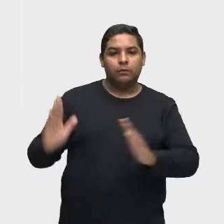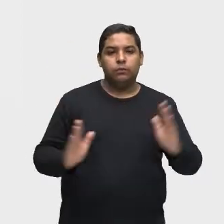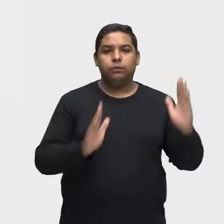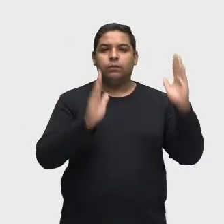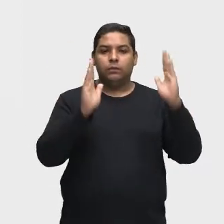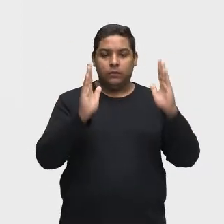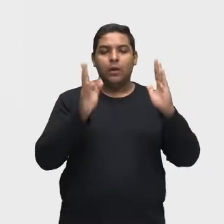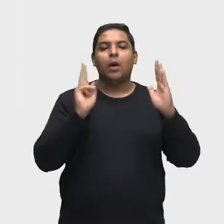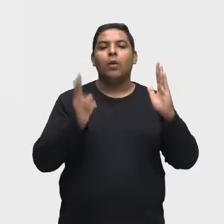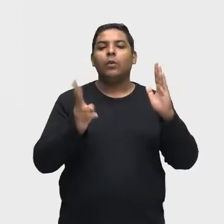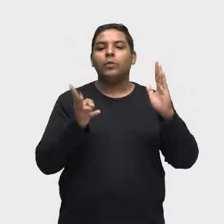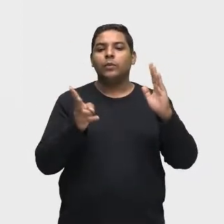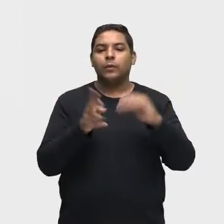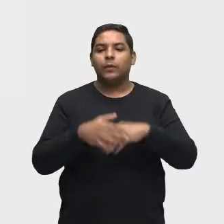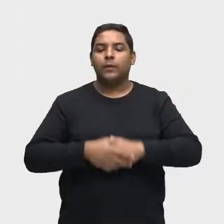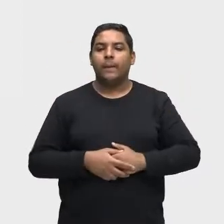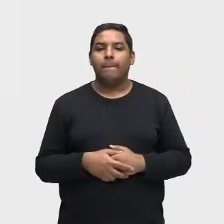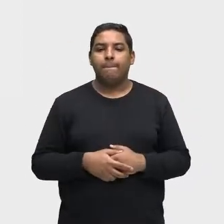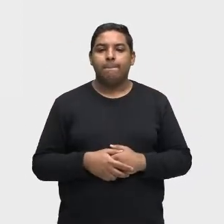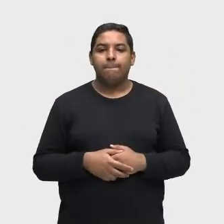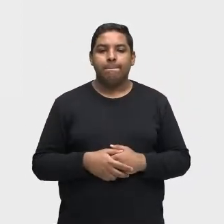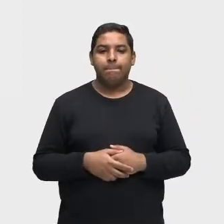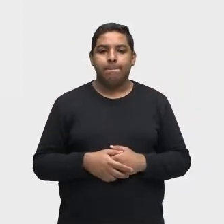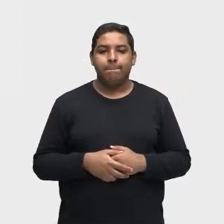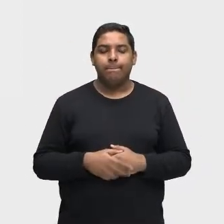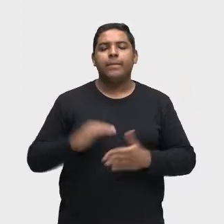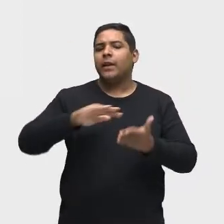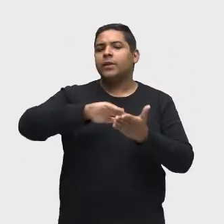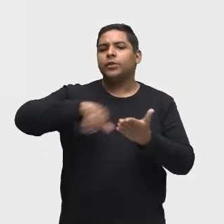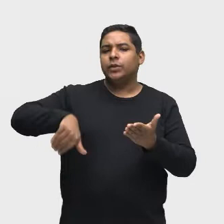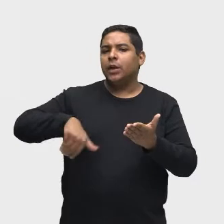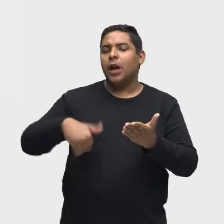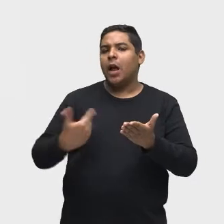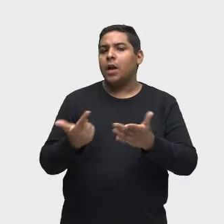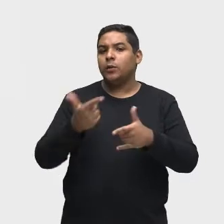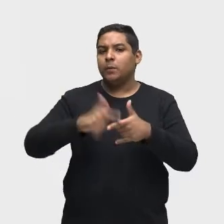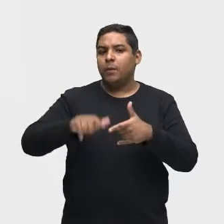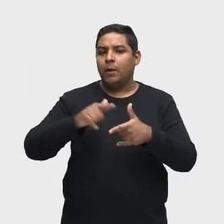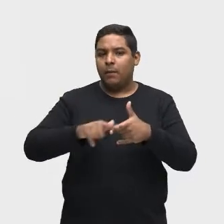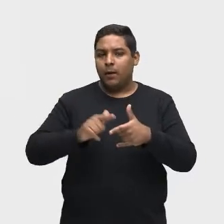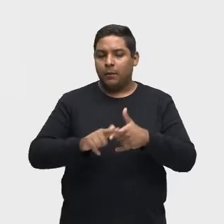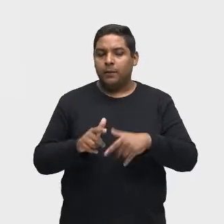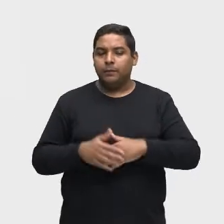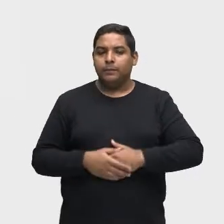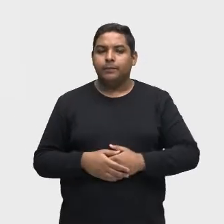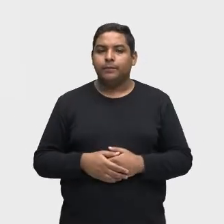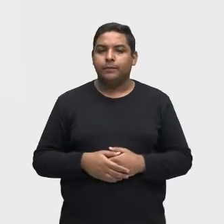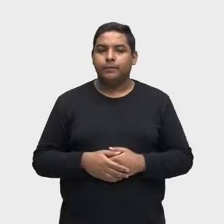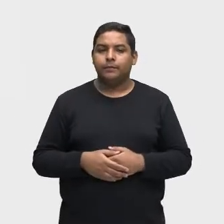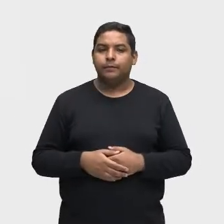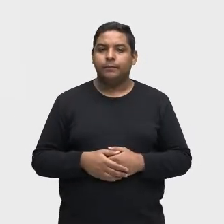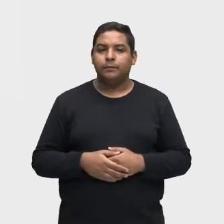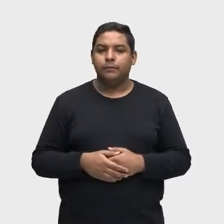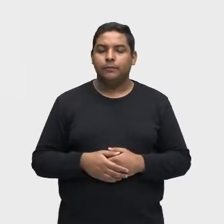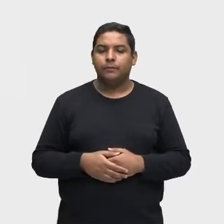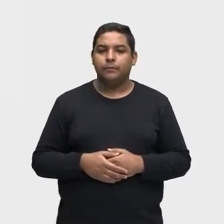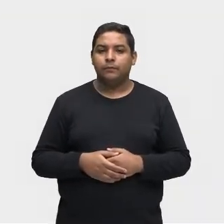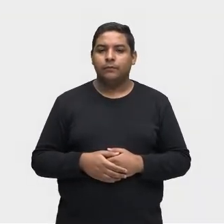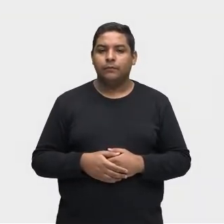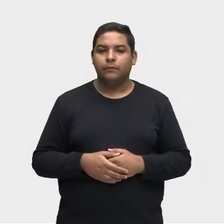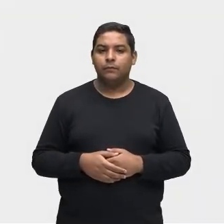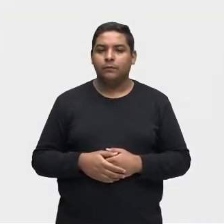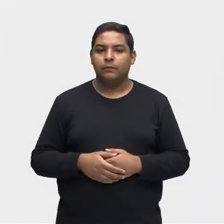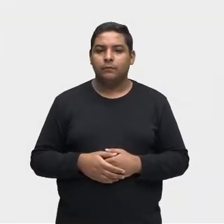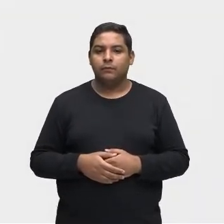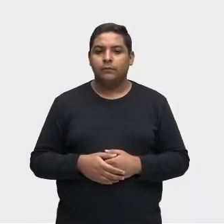Vamos prosseguir. Então, vamos retirar agora os dados do problema. Quais são os dados do problema? Os dados do problema é exatamente o que